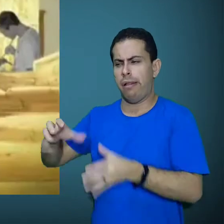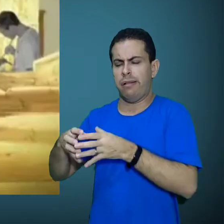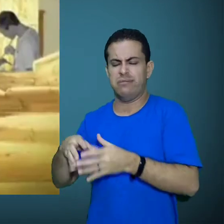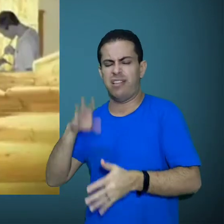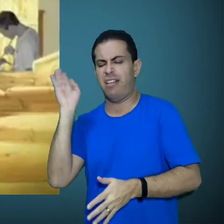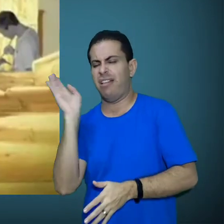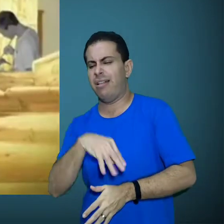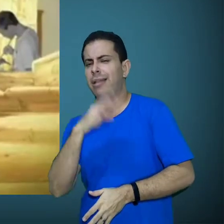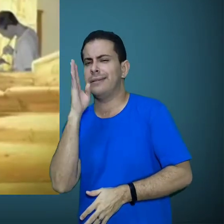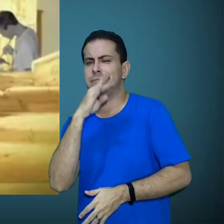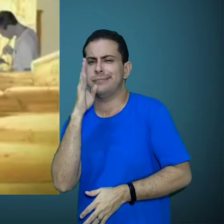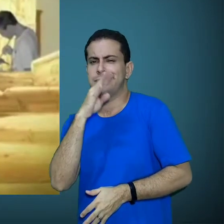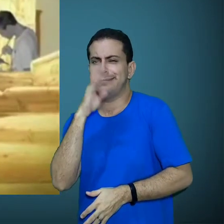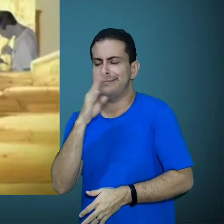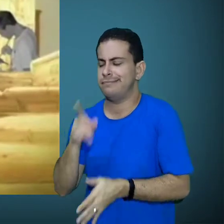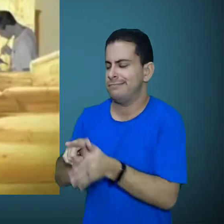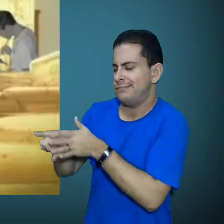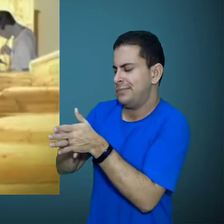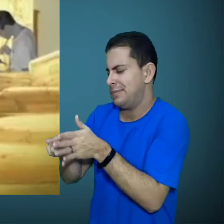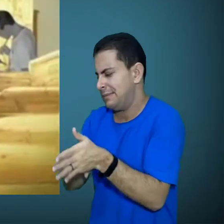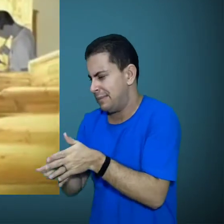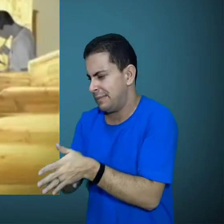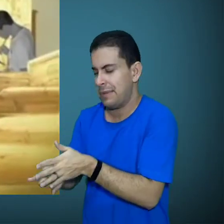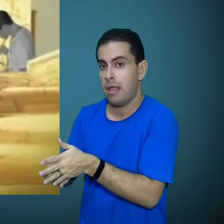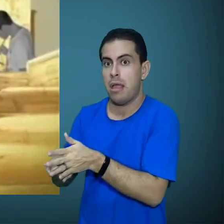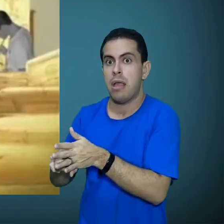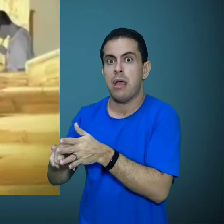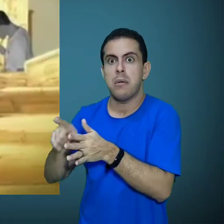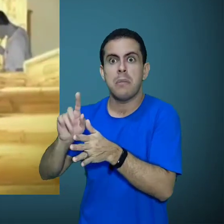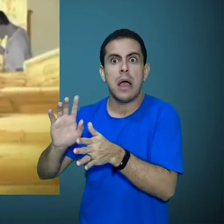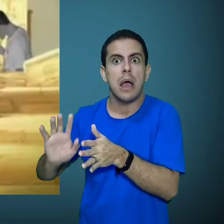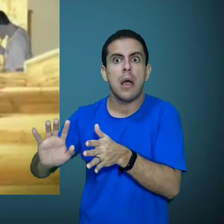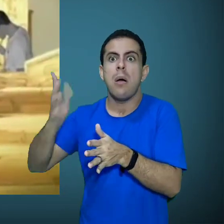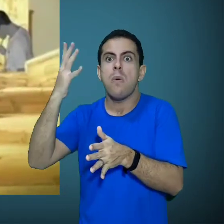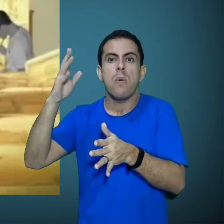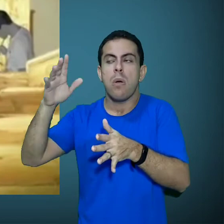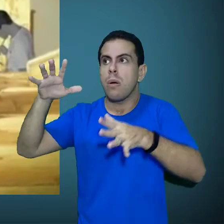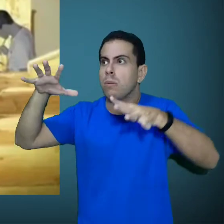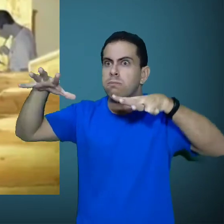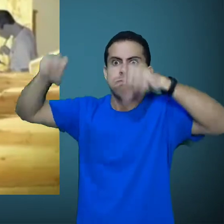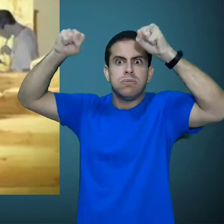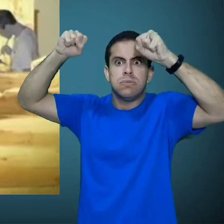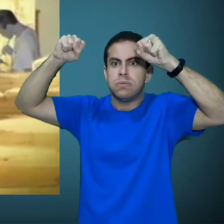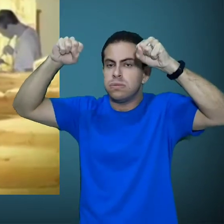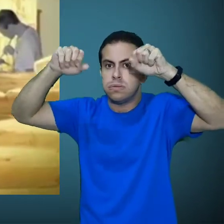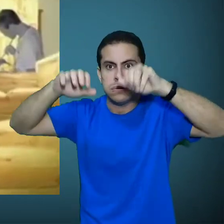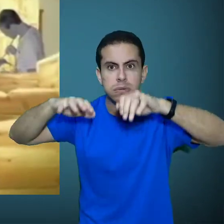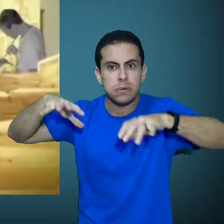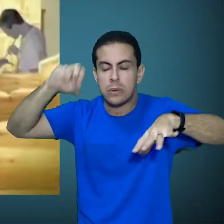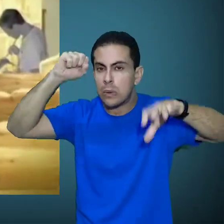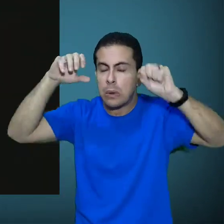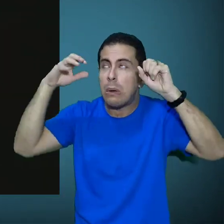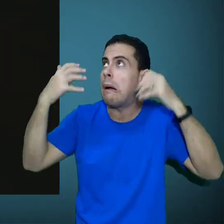equipe ignoraram as advertências para o bem da ciência. Mas então, houve um apagão no Cairo.